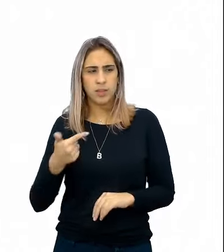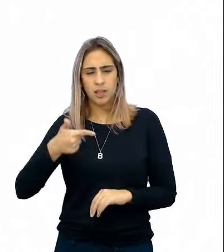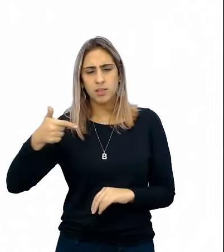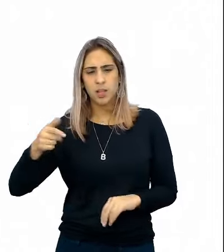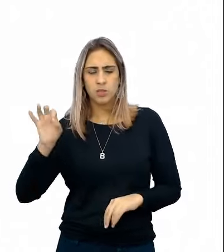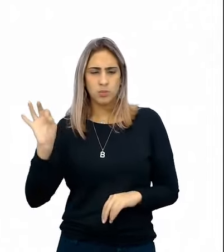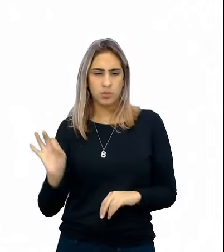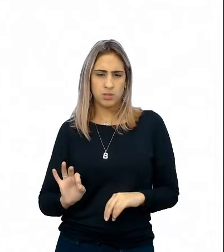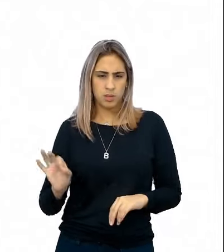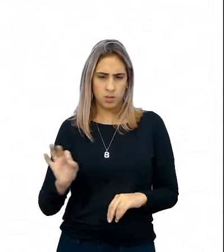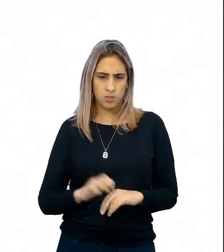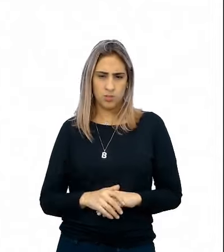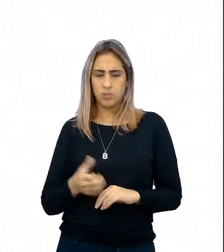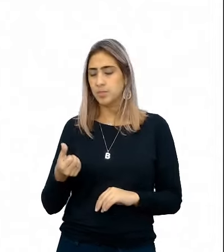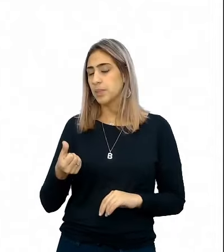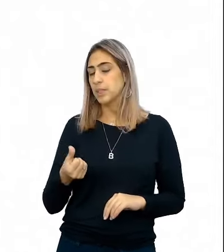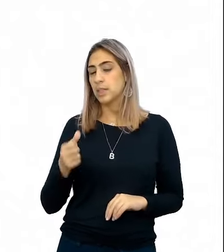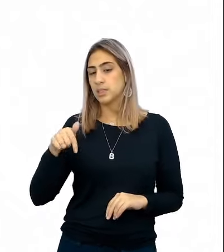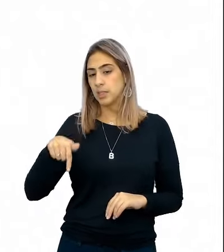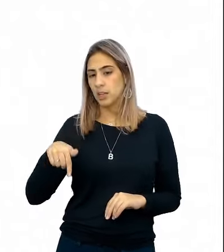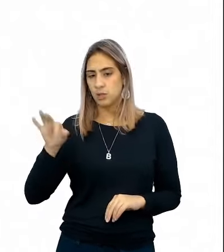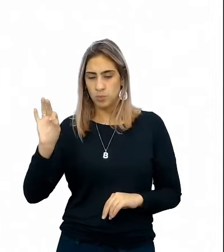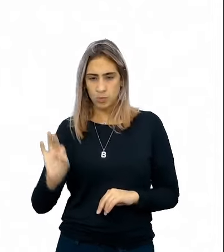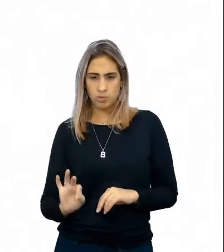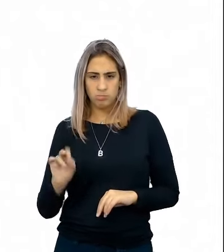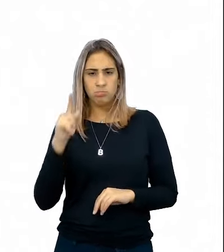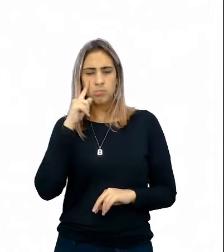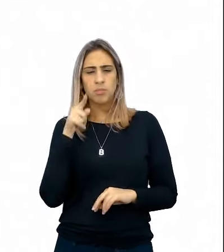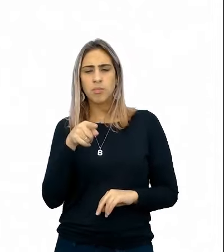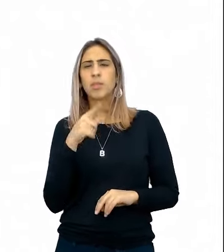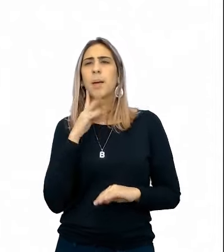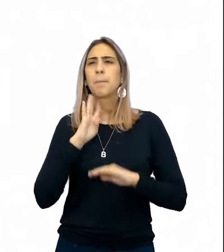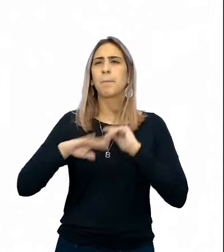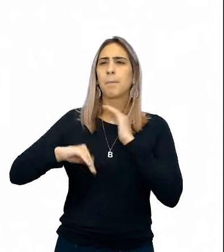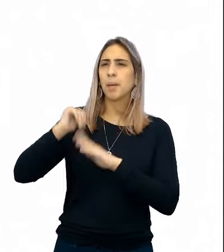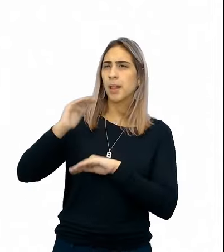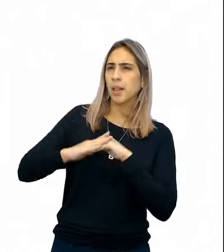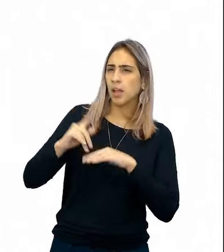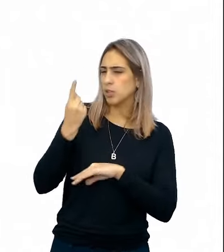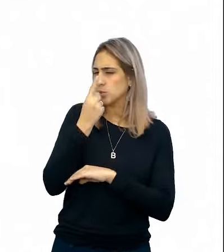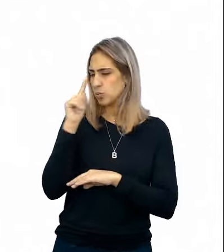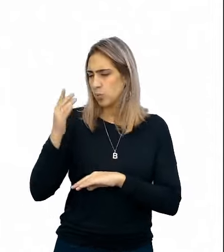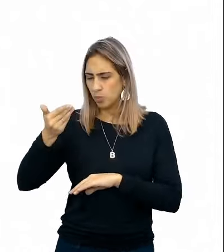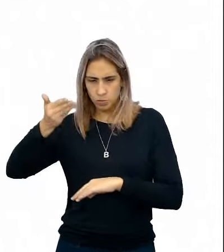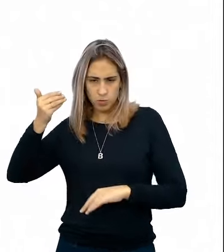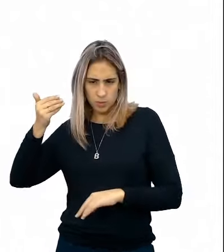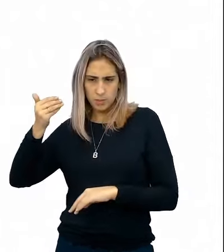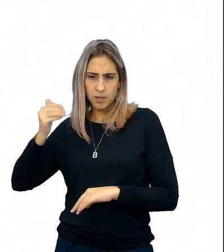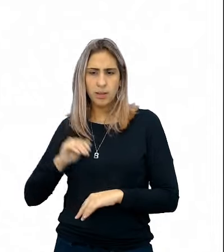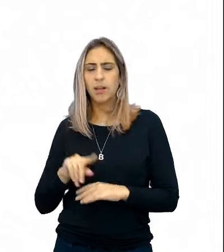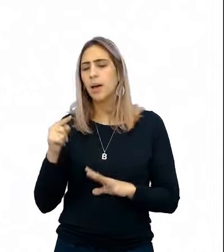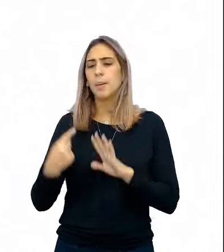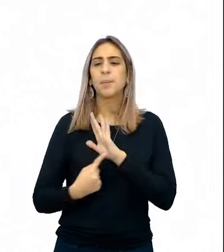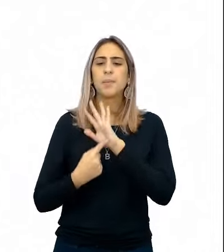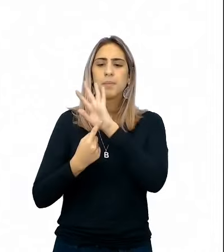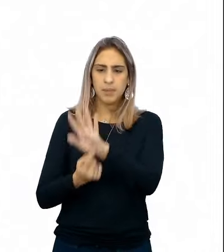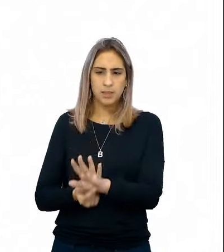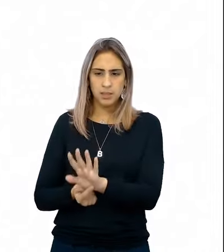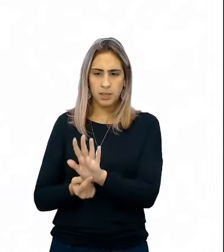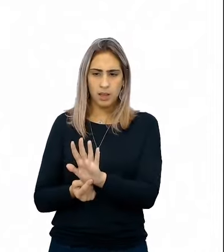67%. Apesar dessa habilidade última dita, que apresentar